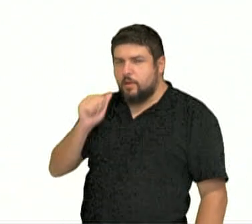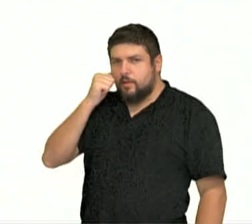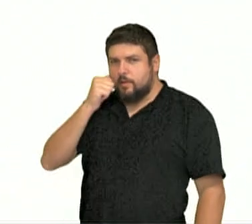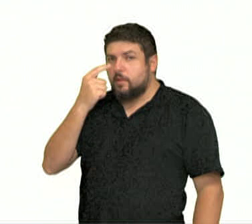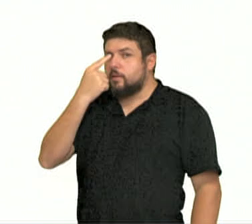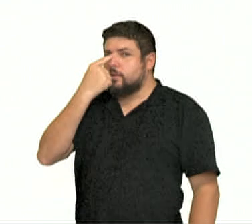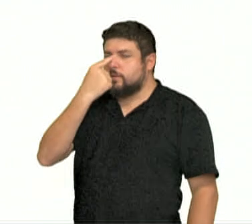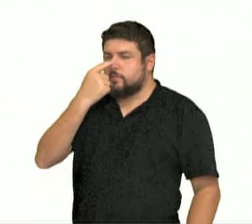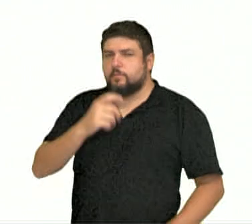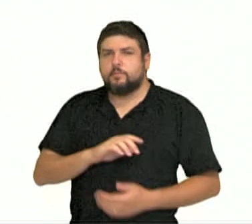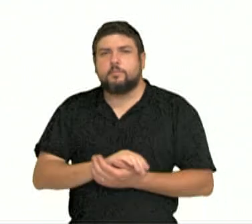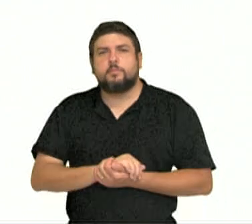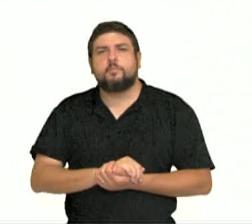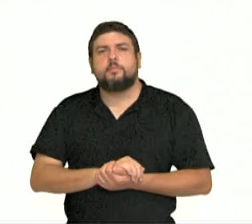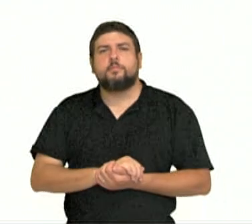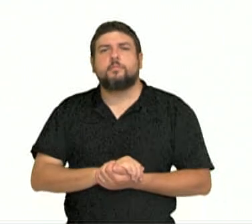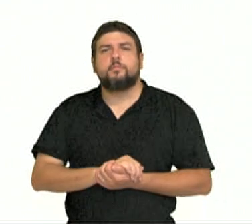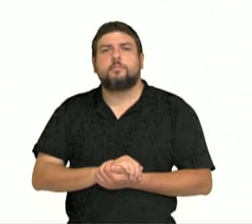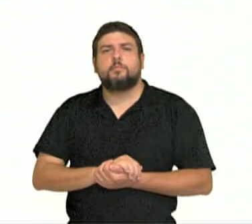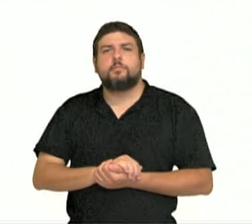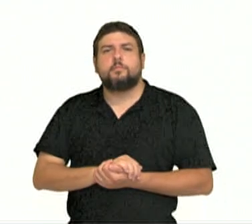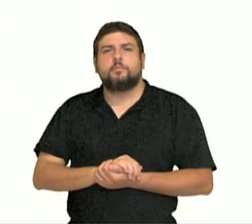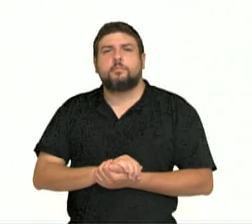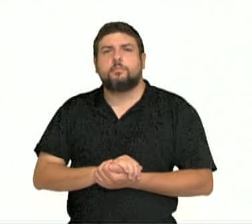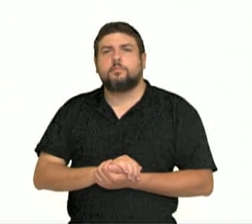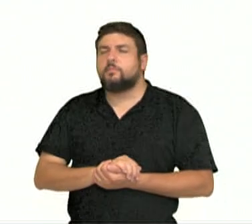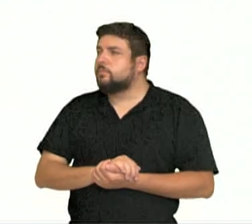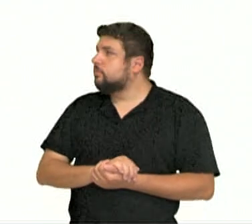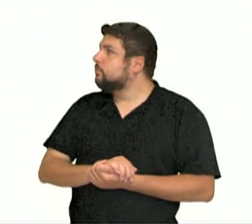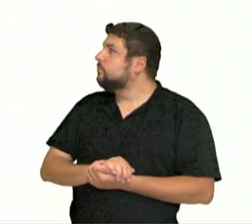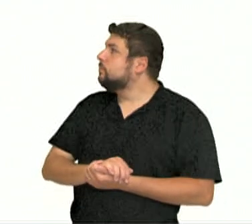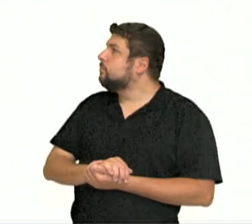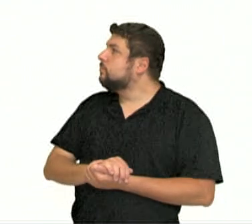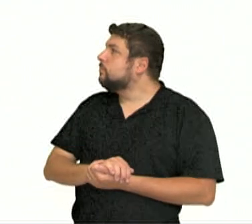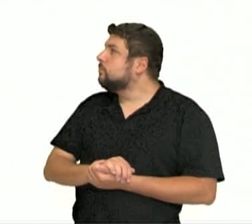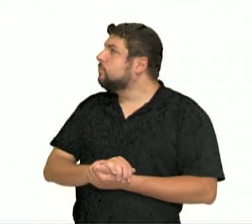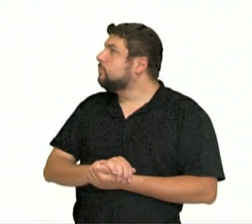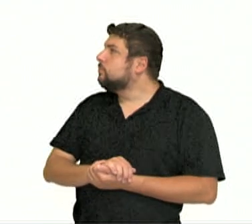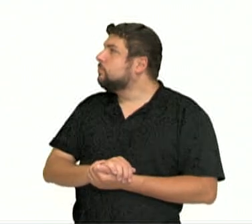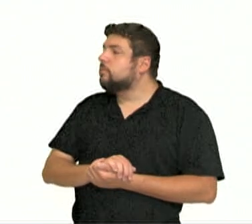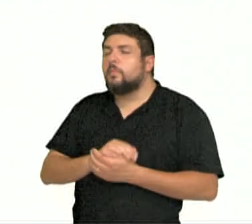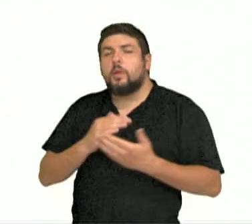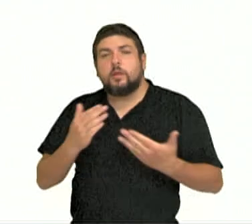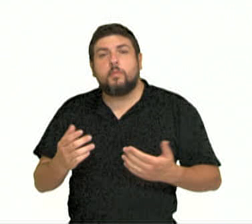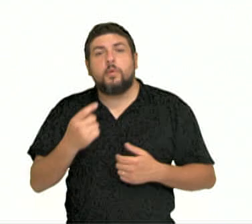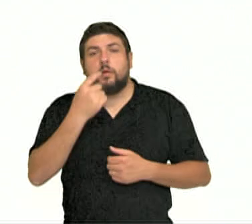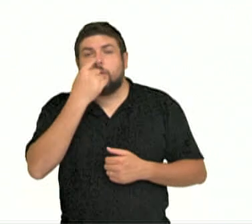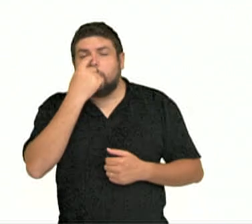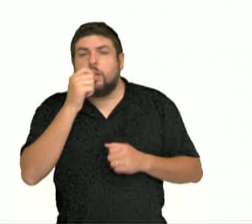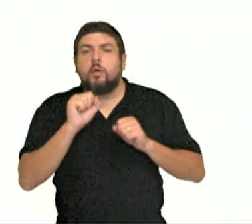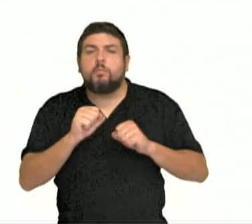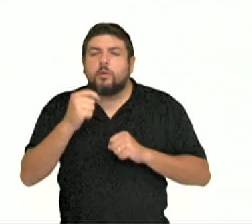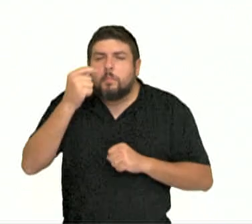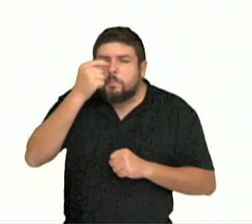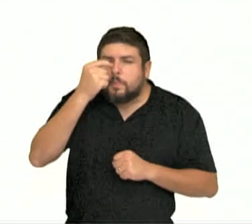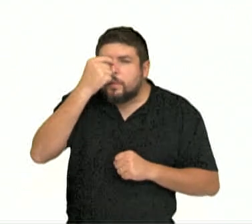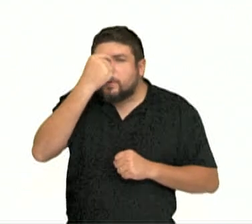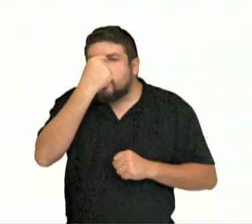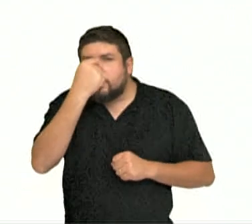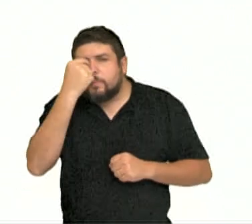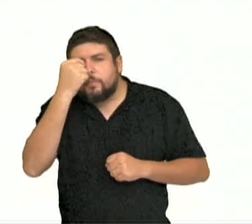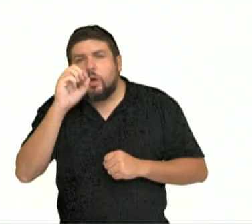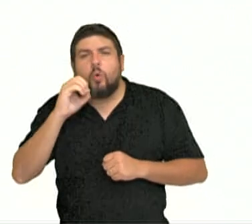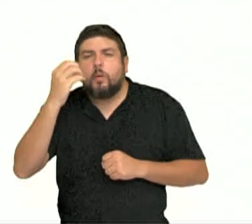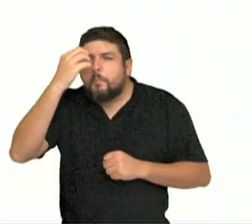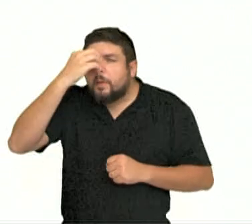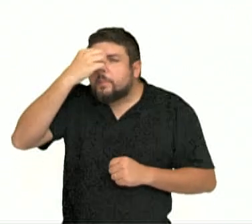ele pode ser lunar, com piecas, etc. Então, o nariz pode ter pinta ou pode ter